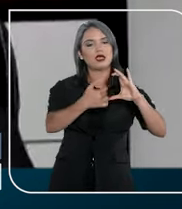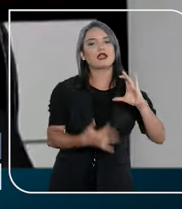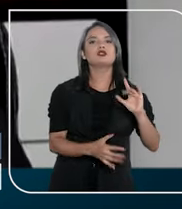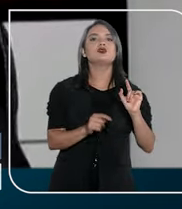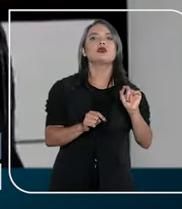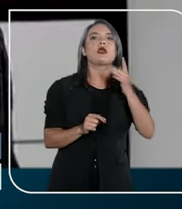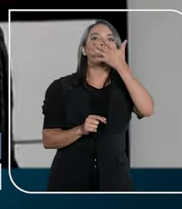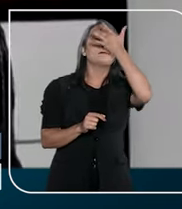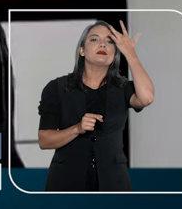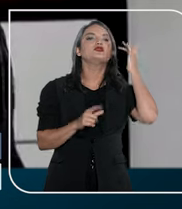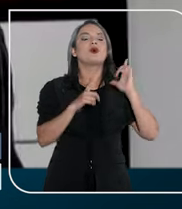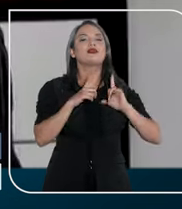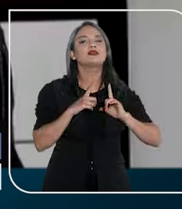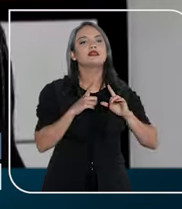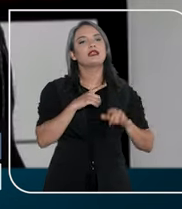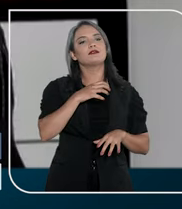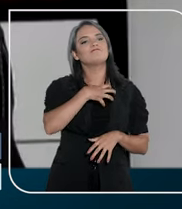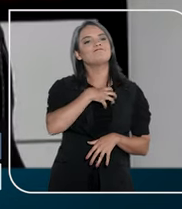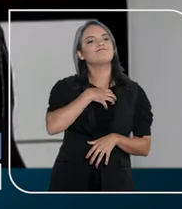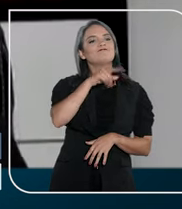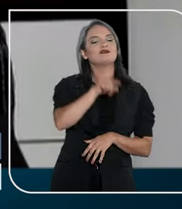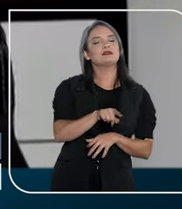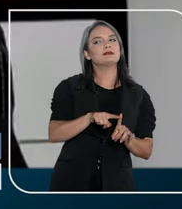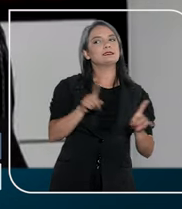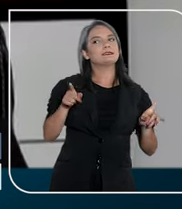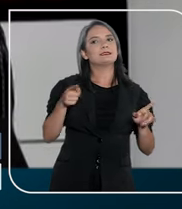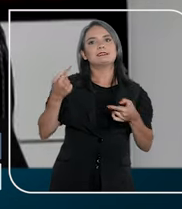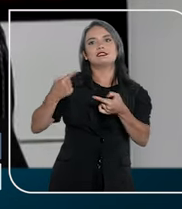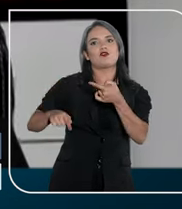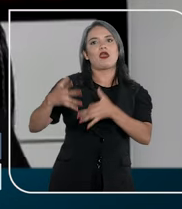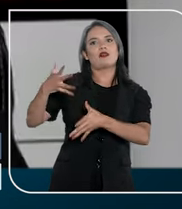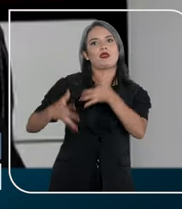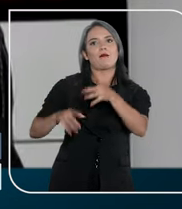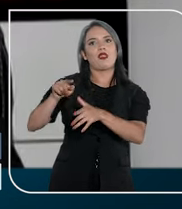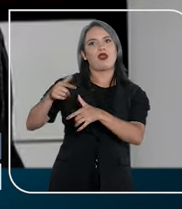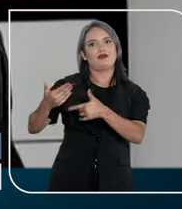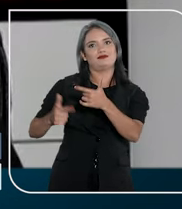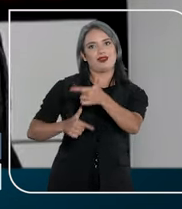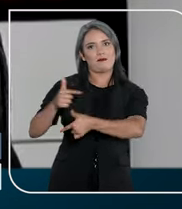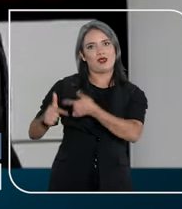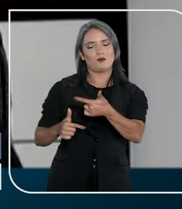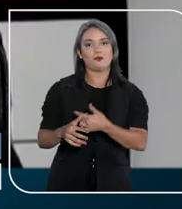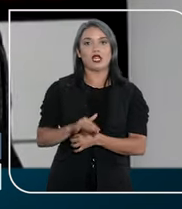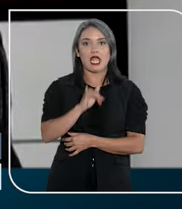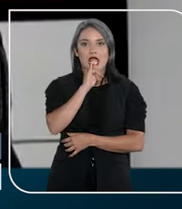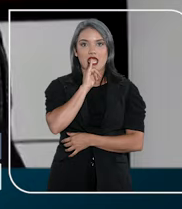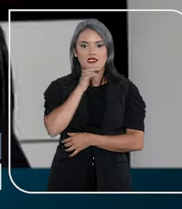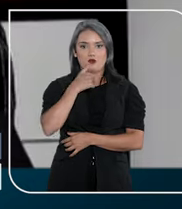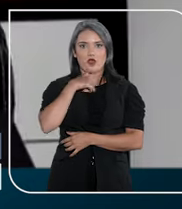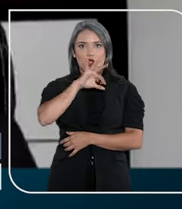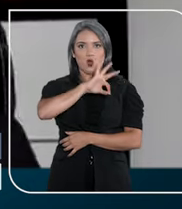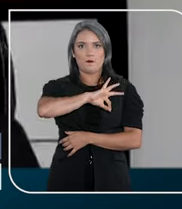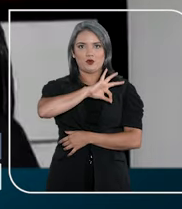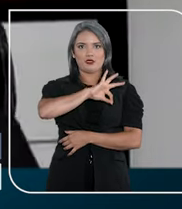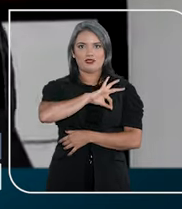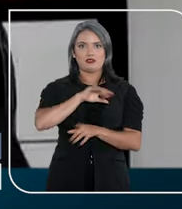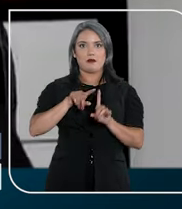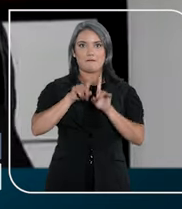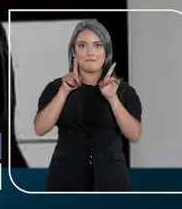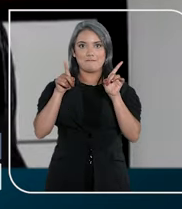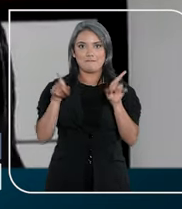possui, mas que vai atrapalhar na sua missão pública. Vou dar um exemplo. Eu vou trabalhar como policial, mas eu tenho de 100